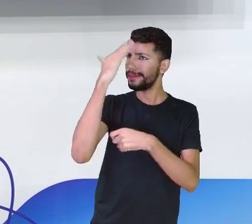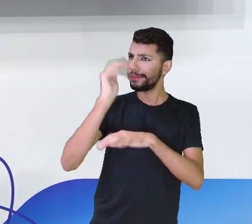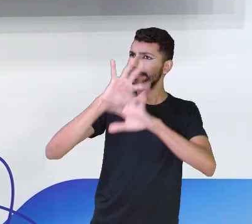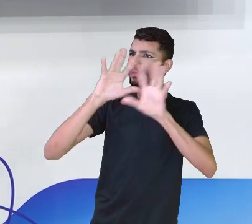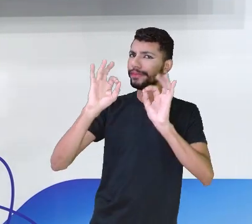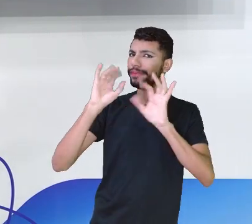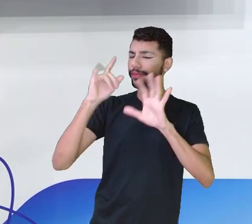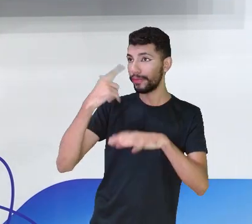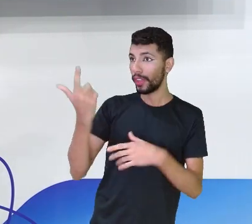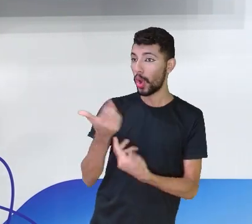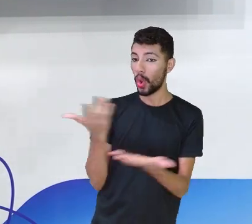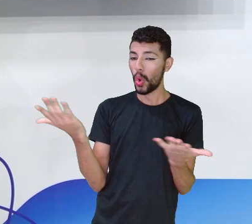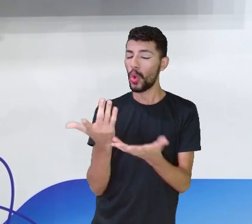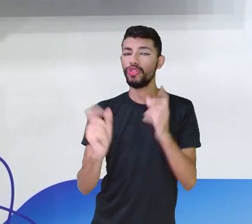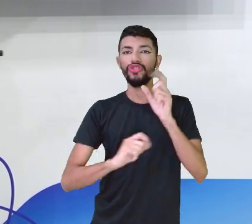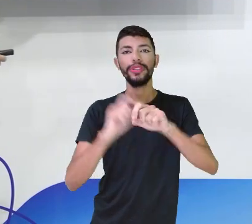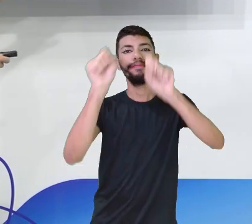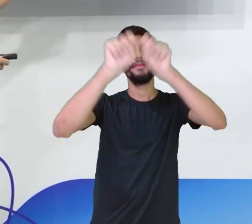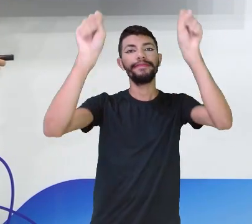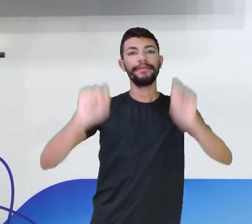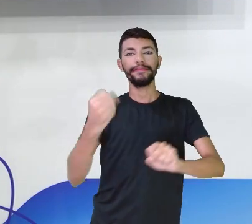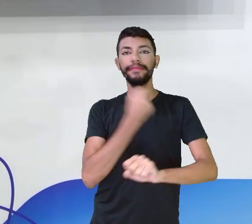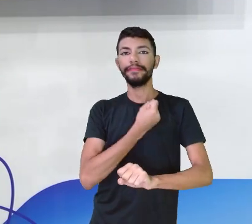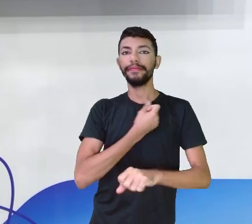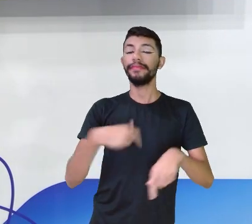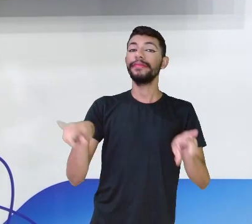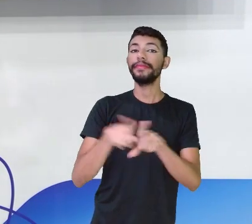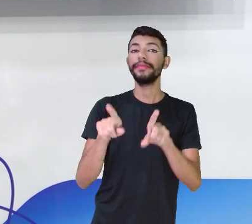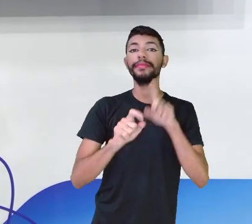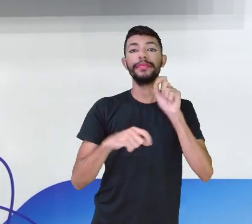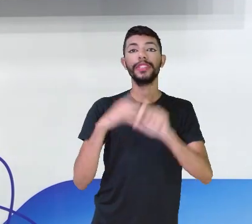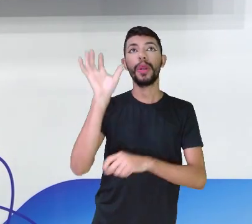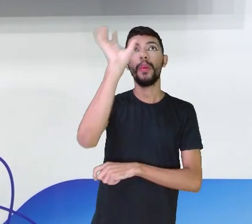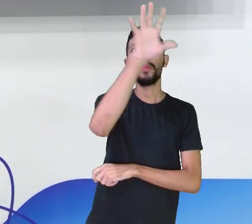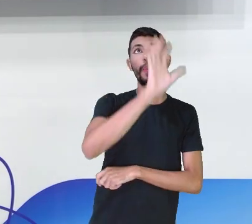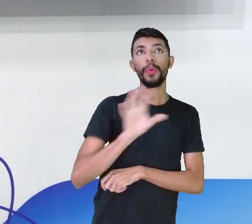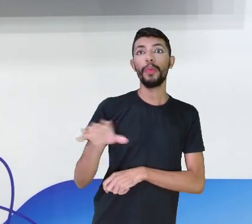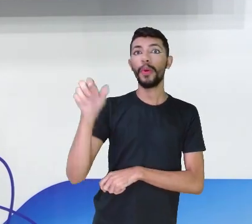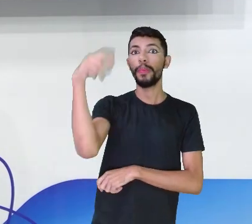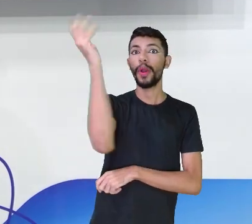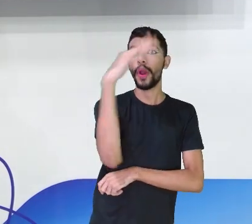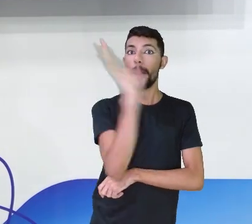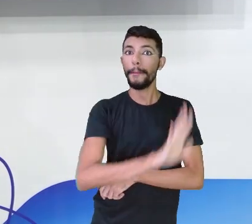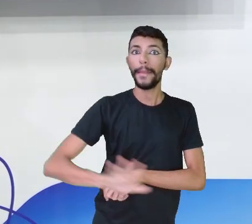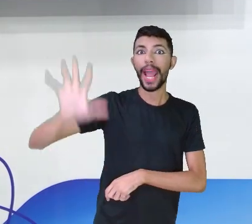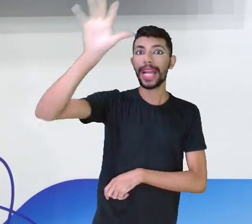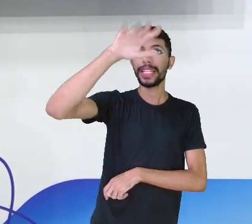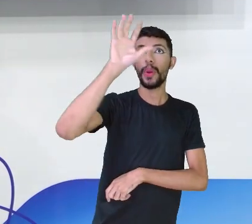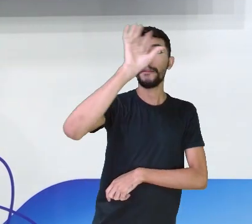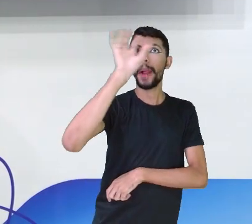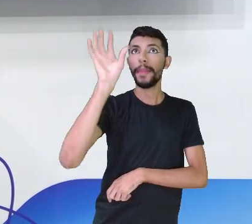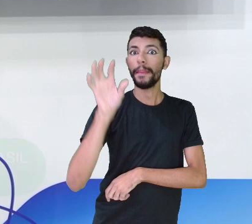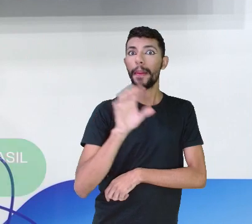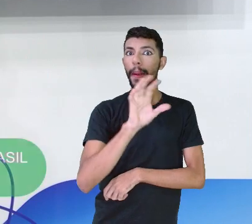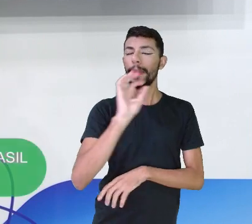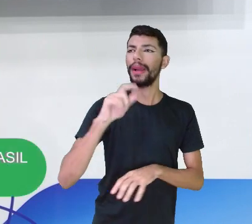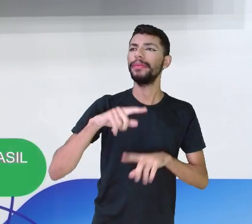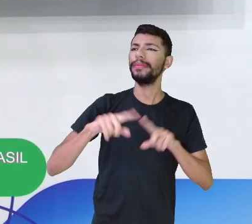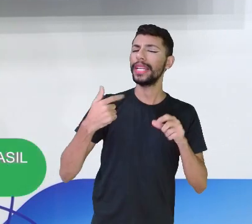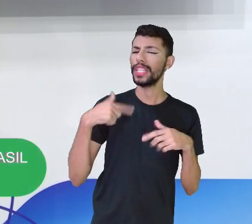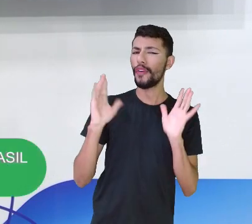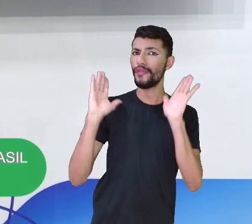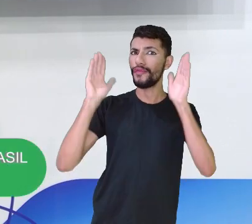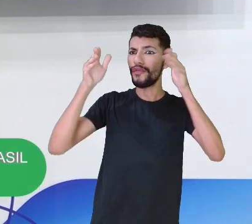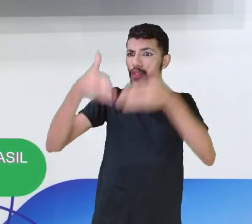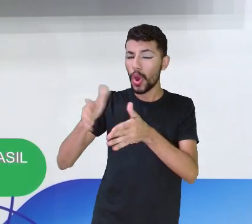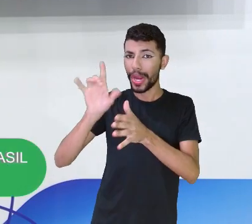vai falar sobre sistema de numeração e as regiões do Brasil, tá claro? Eu não vou focar